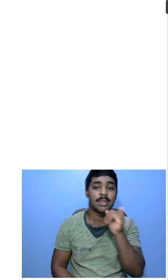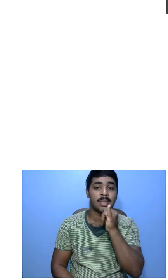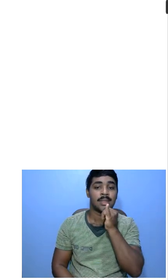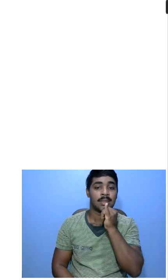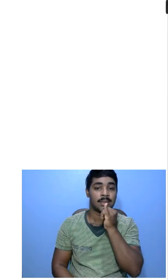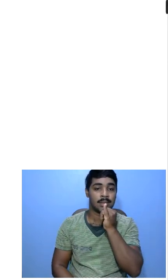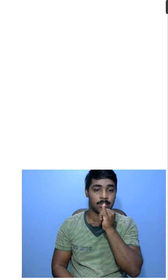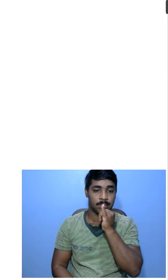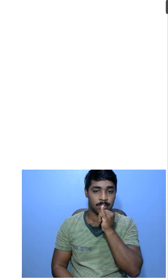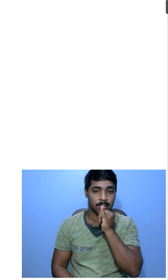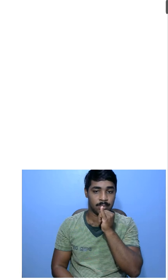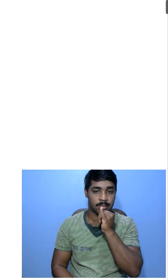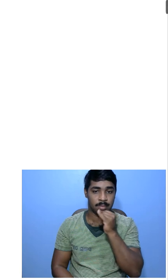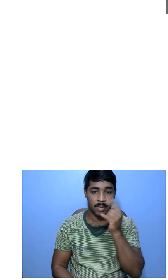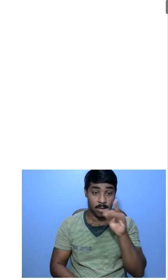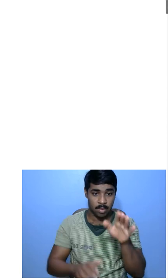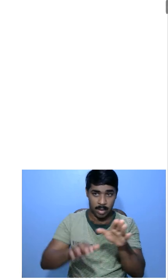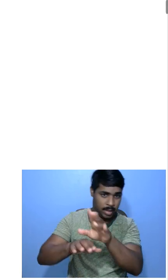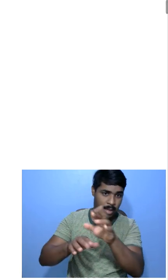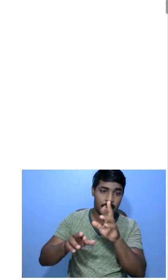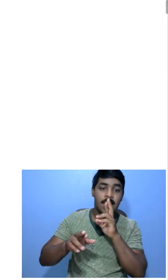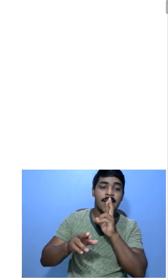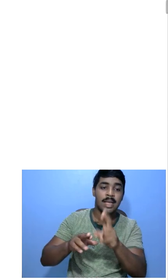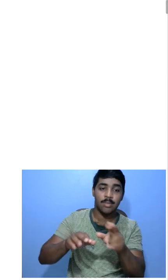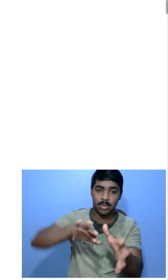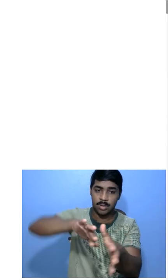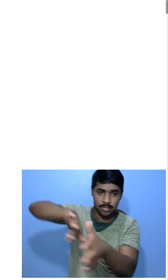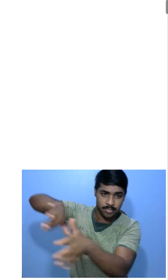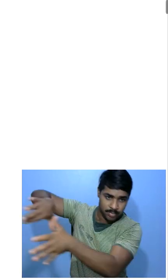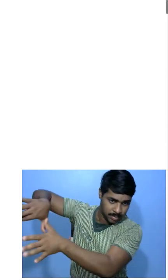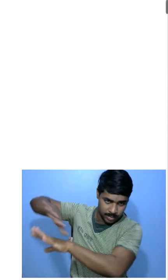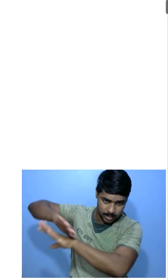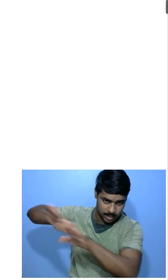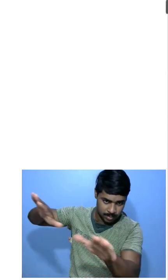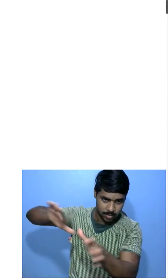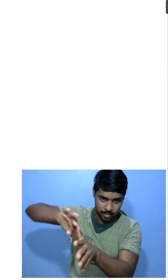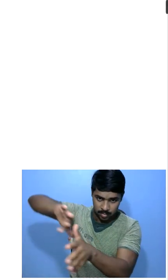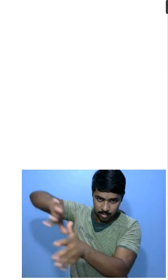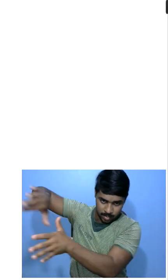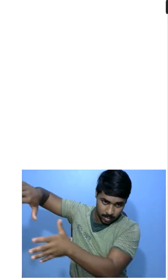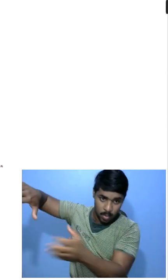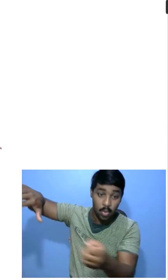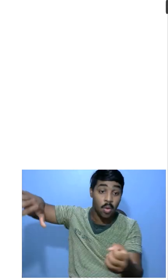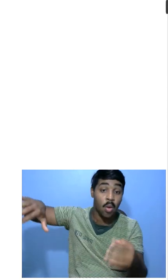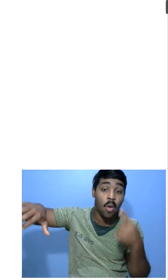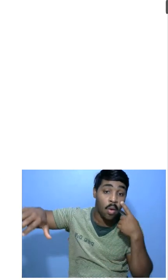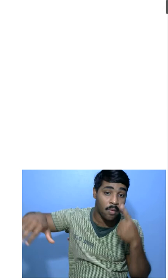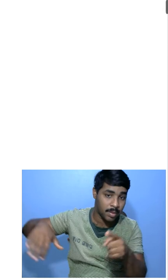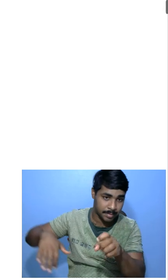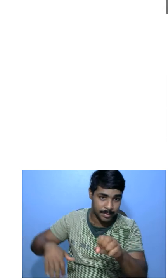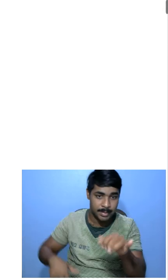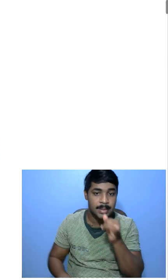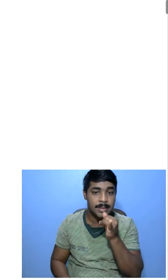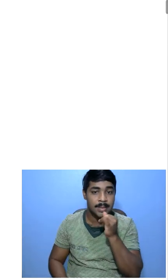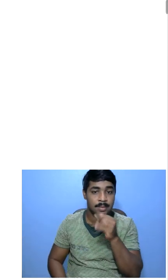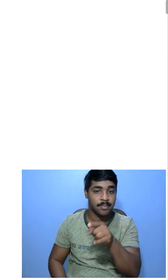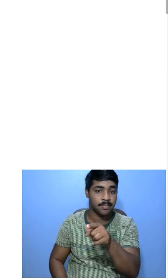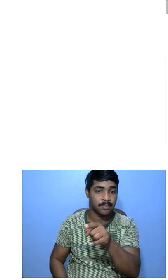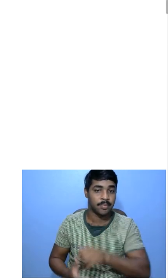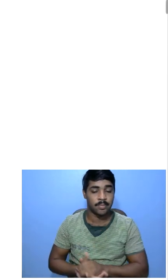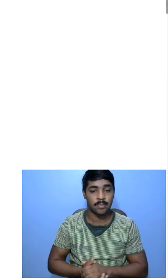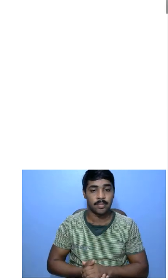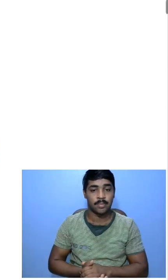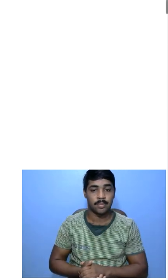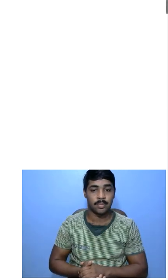número, já encerrou a questão, só explicando outra coisa. Se você tiver um número aqui dentro do módulo, na prática só é